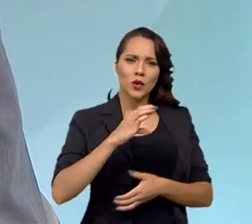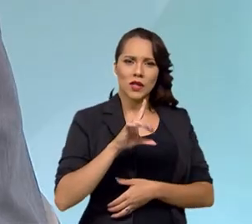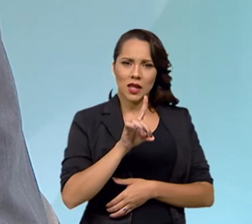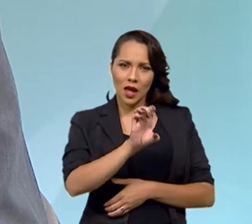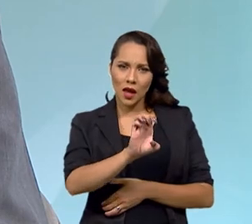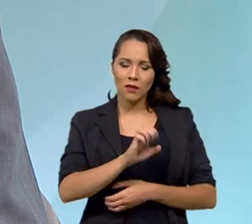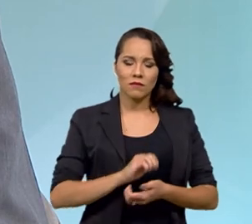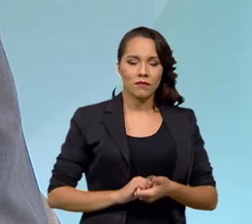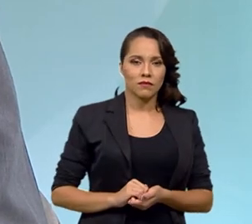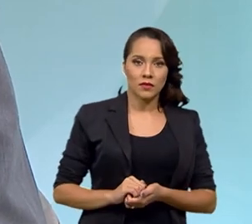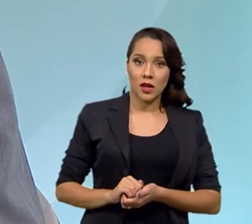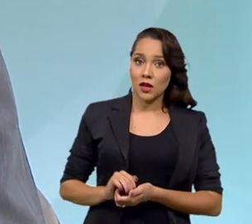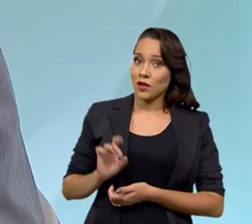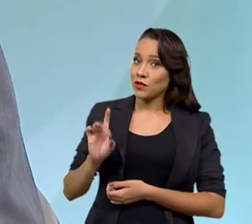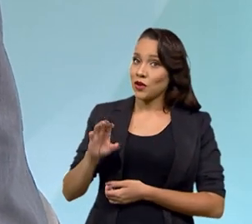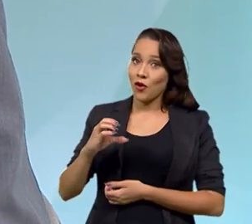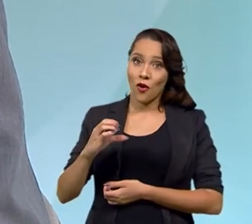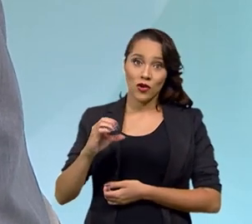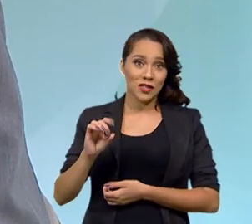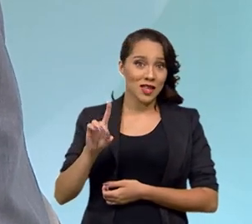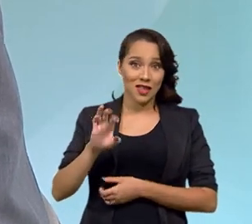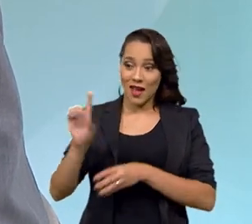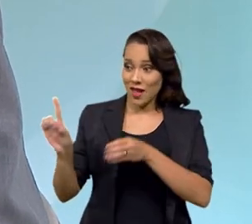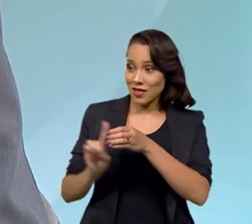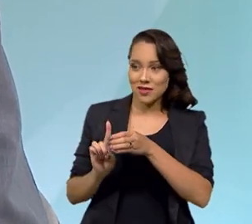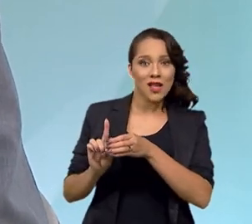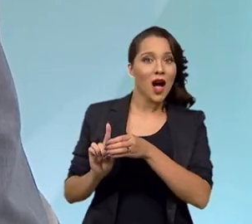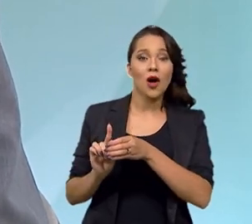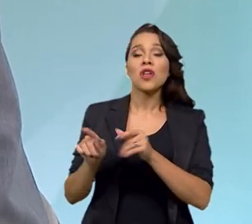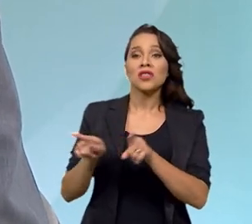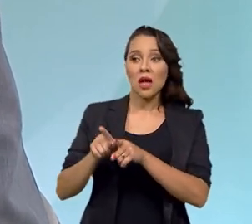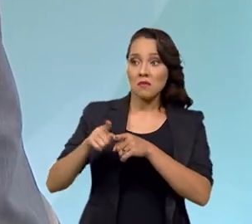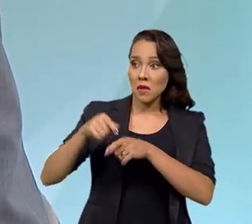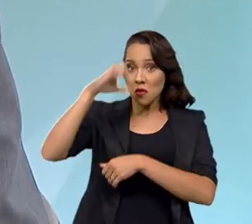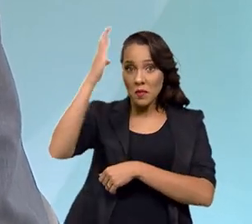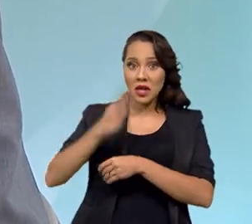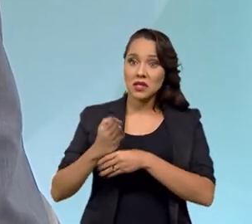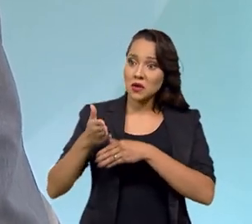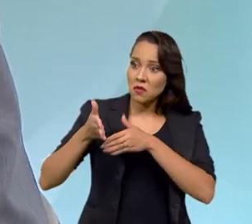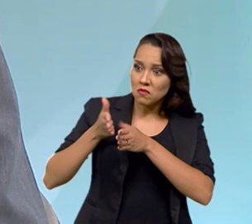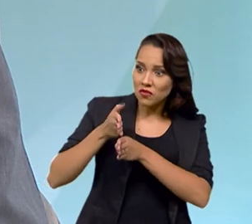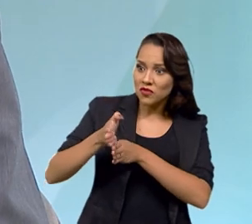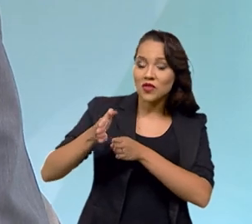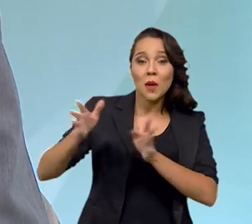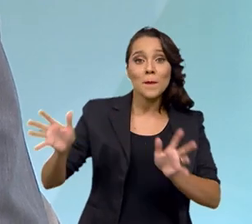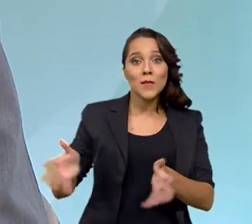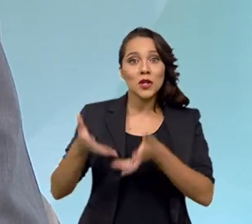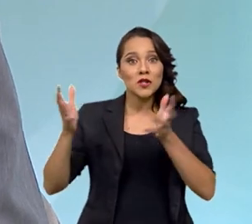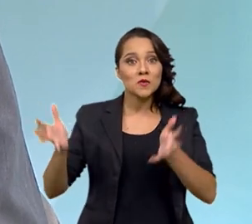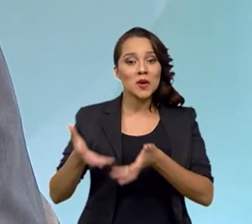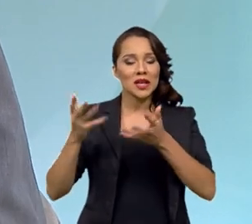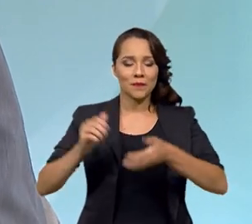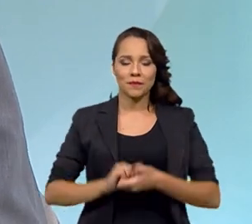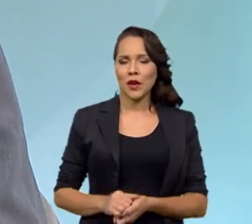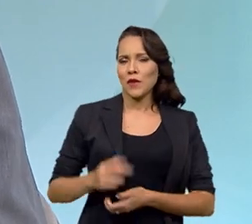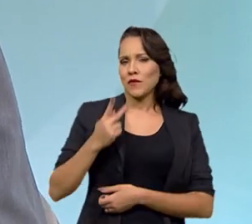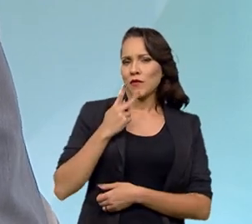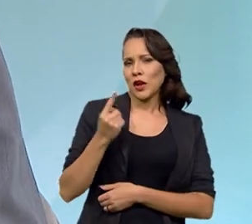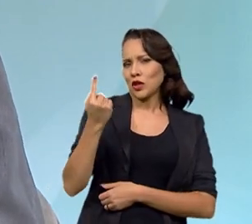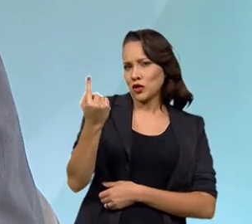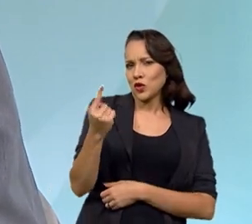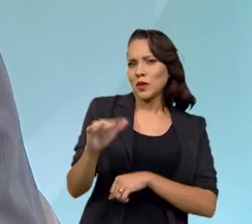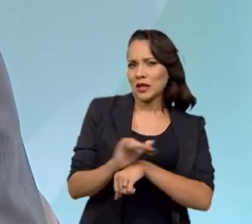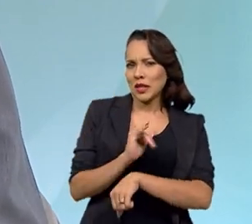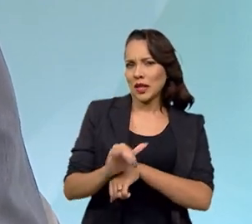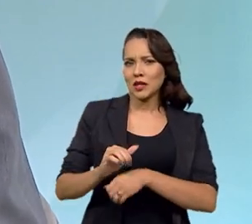der não sofre der estou a página então do caminho do Brasil no caminho da prosperidade deixa eu falar de uma